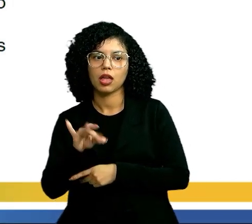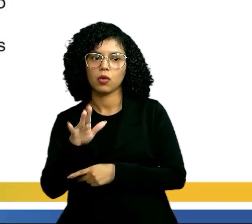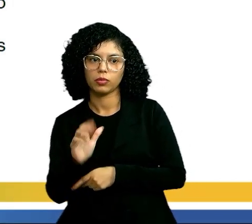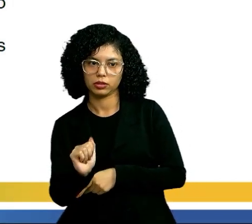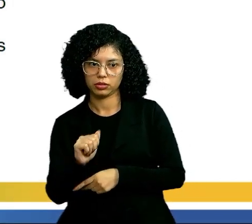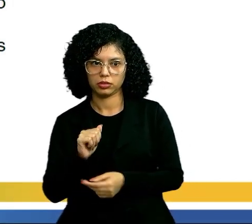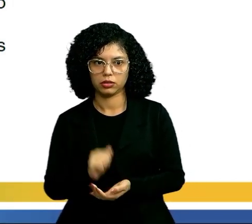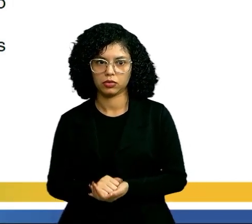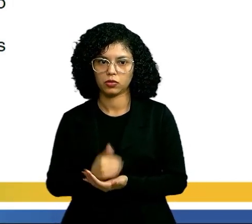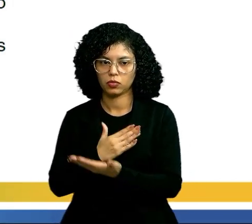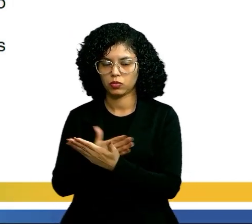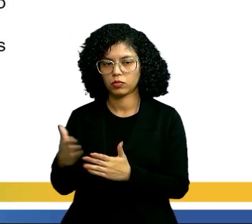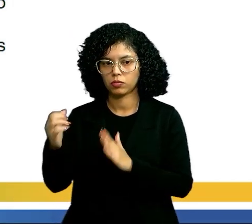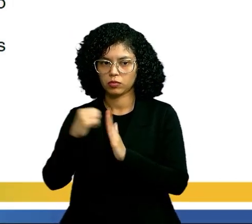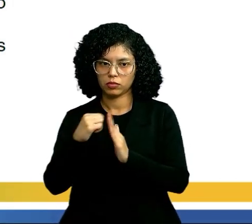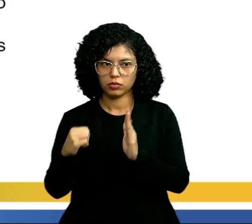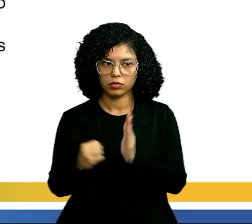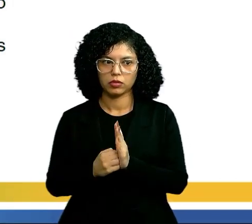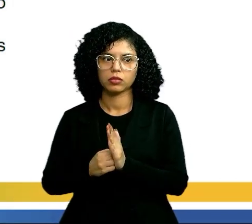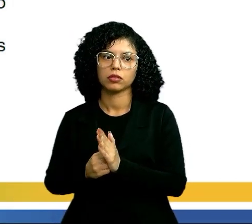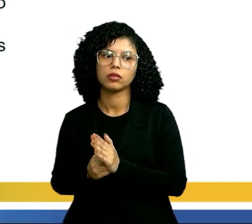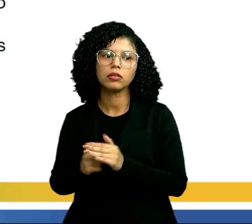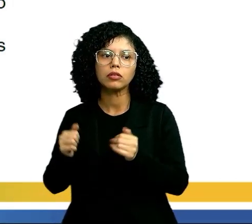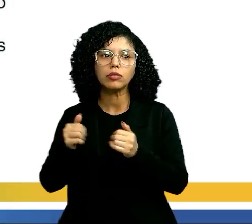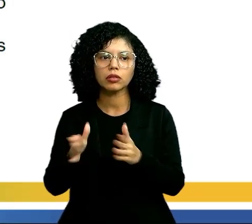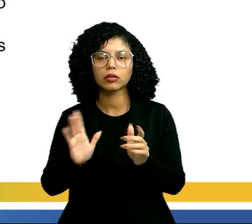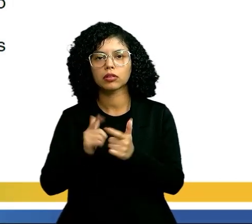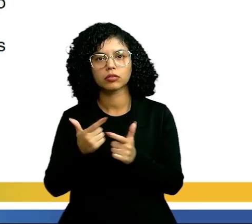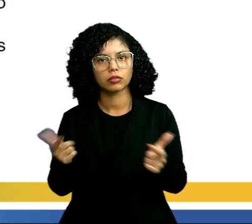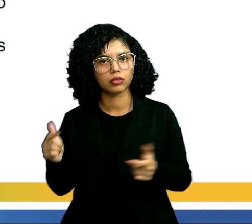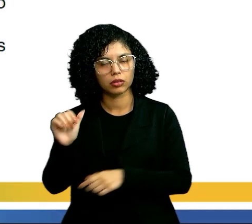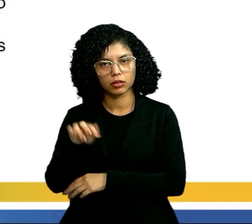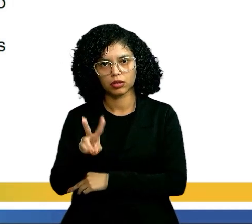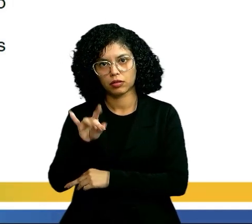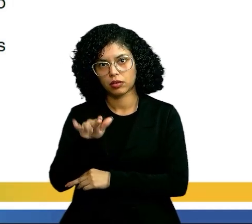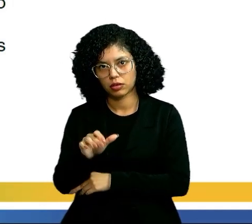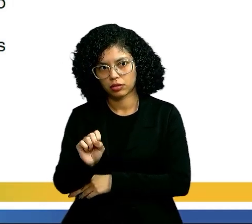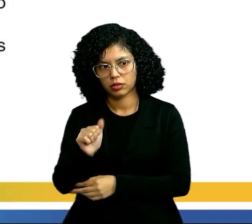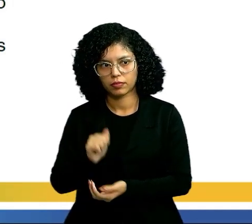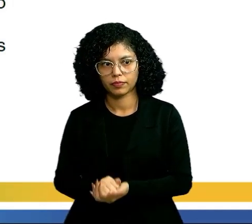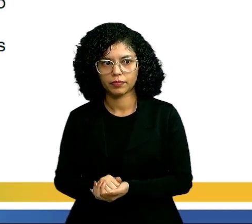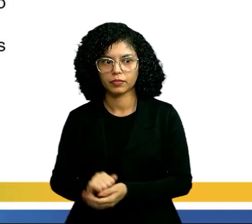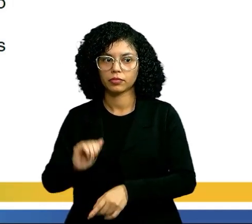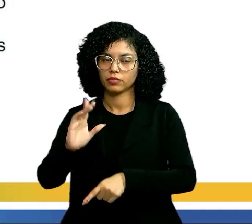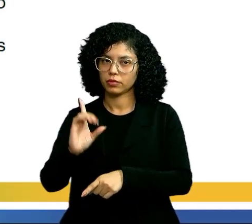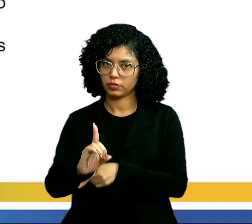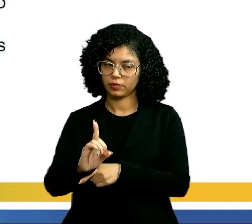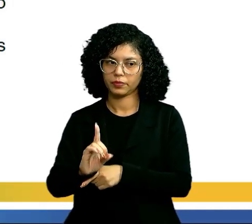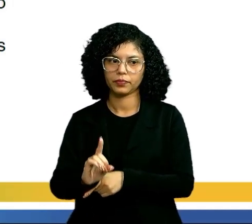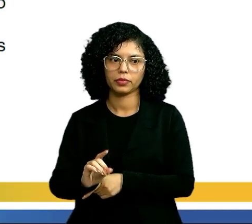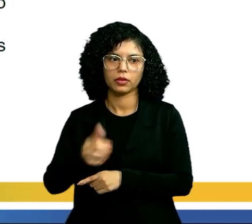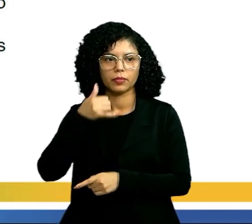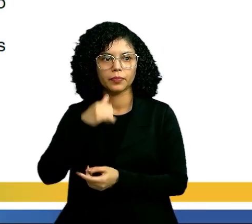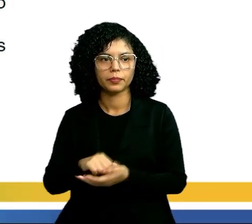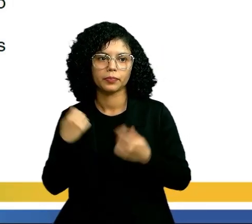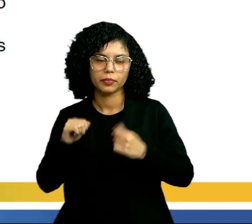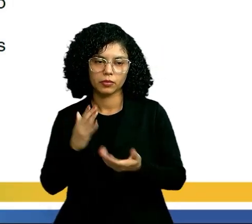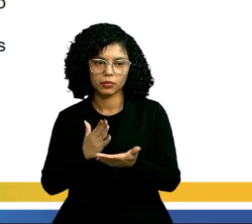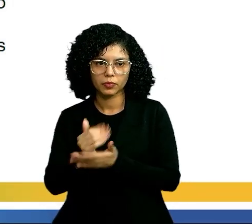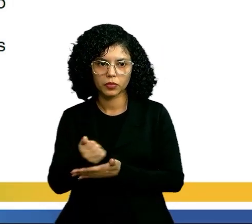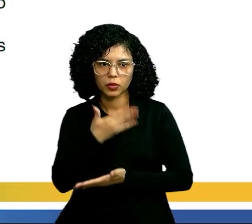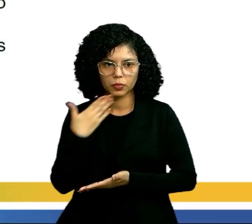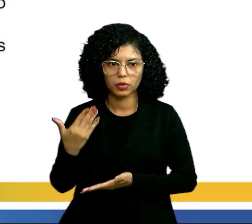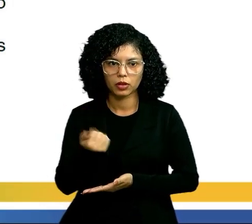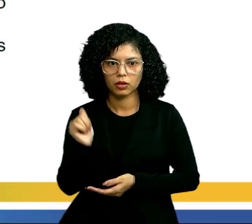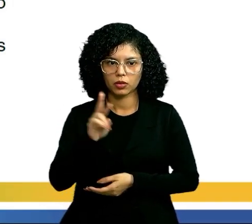uma reurbanização, como no começo do século XX, para a abertura de grandes avenidas? D. Devem buscar